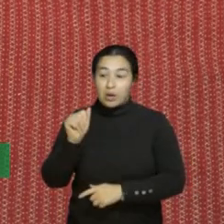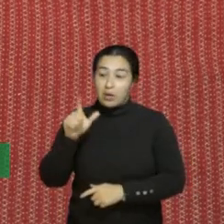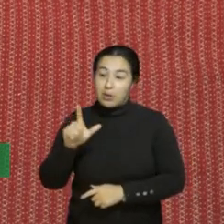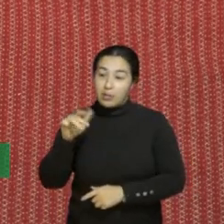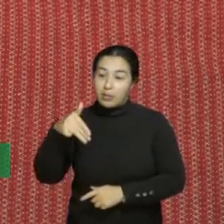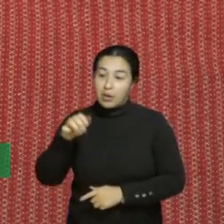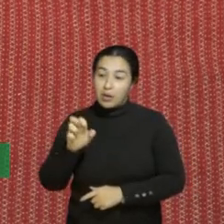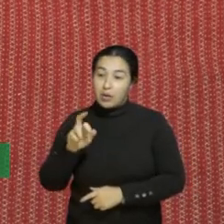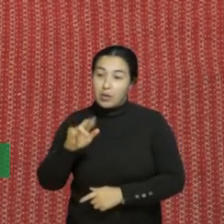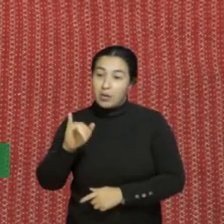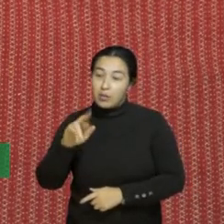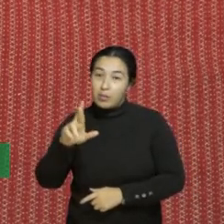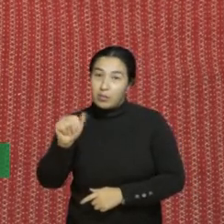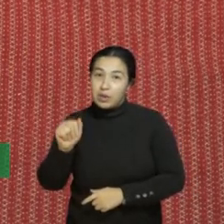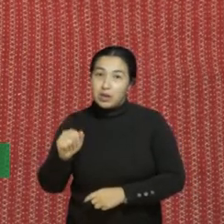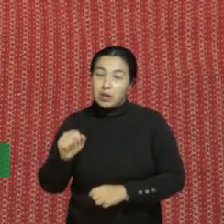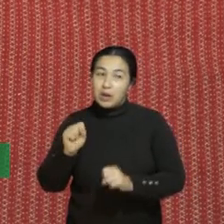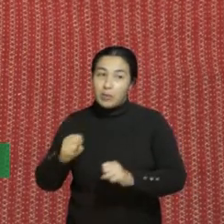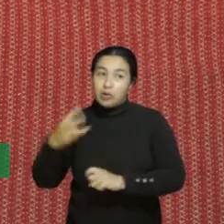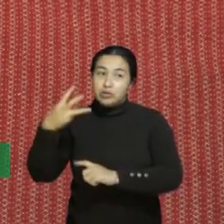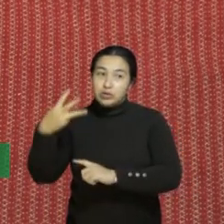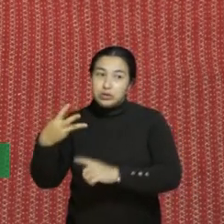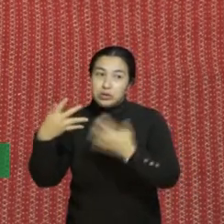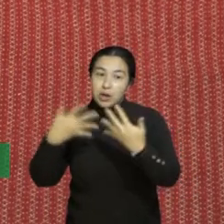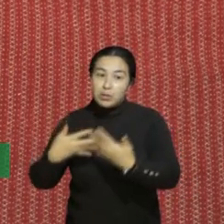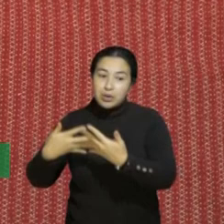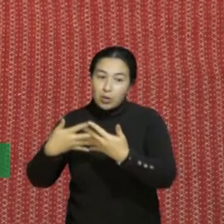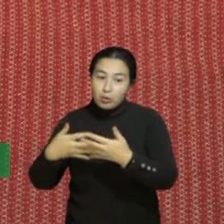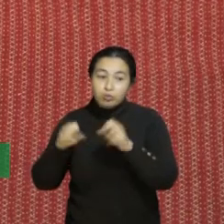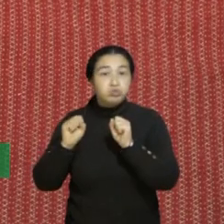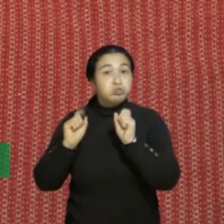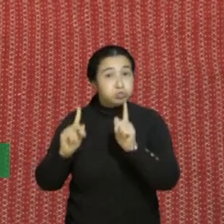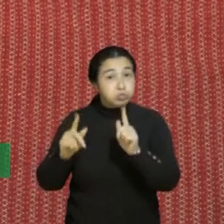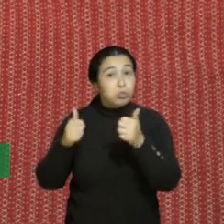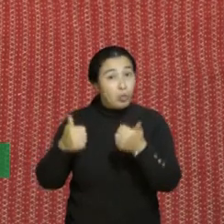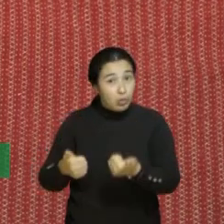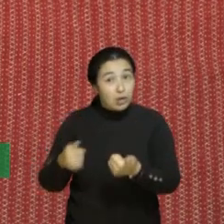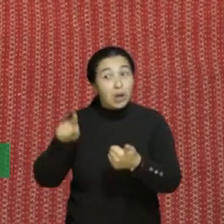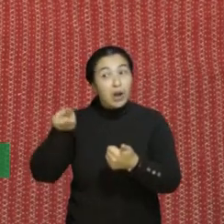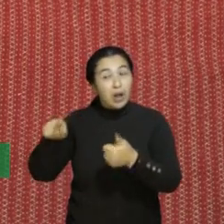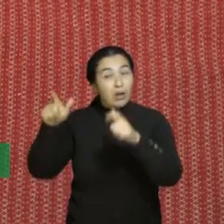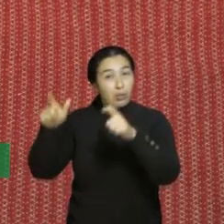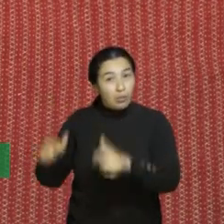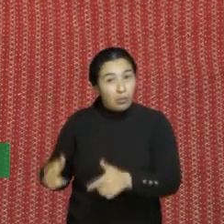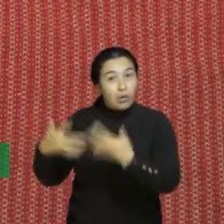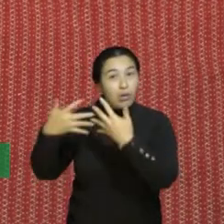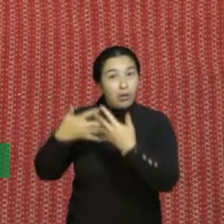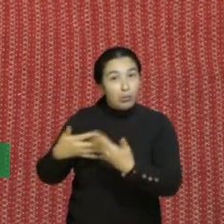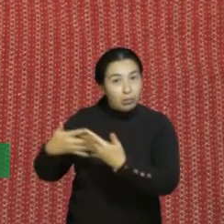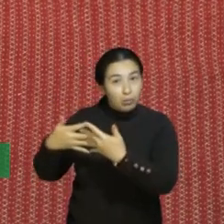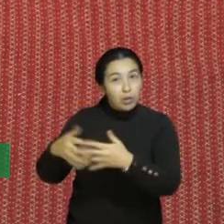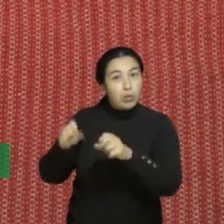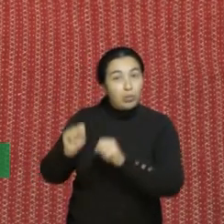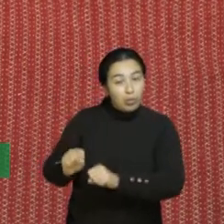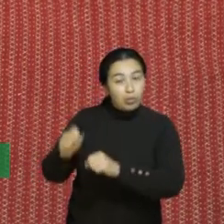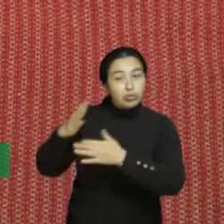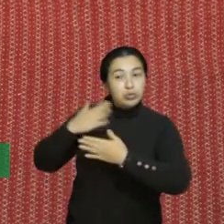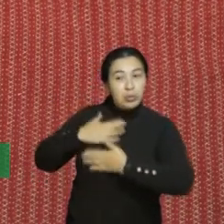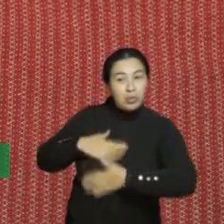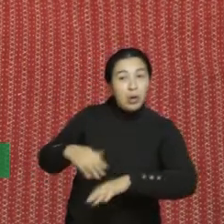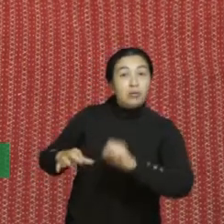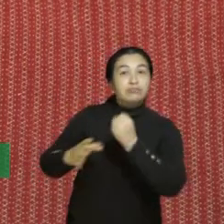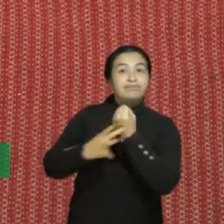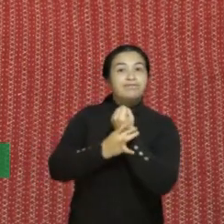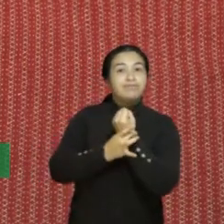então vai ter a possibilidade, naquele ponto, o caminhoneiro poder descansar com segurança, porque é uma